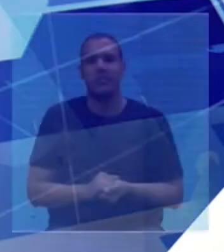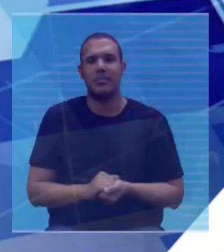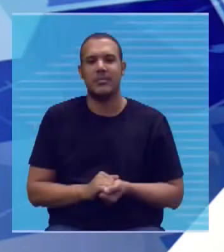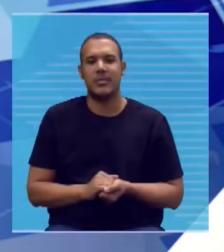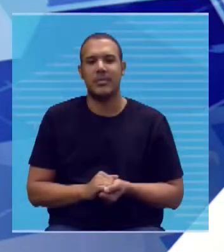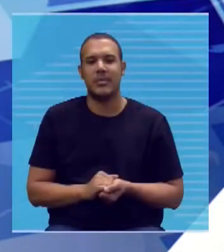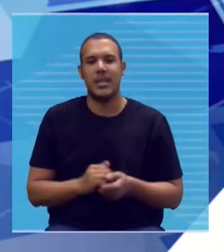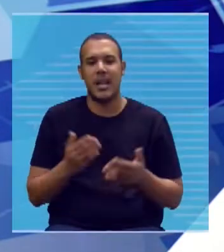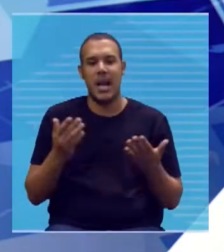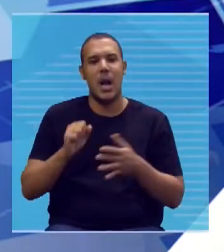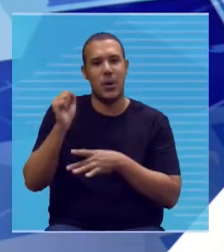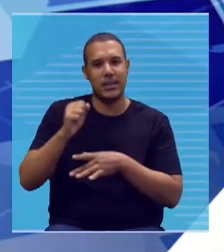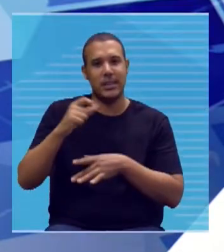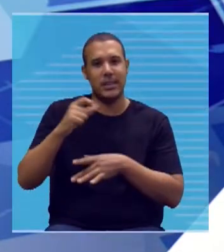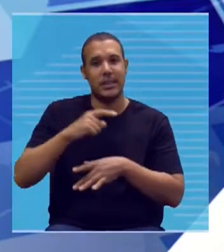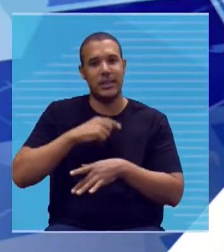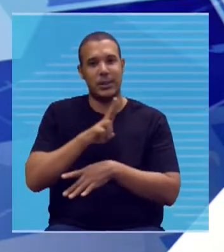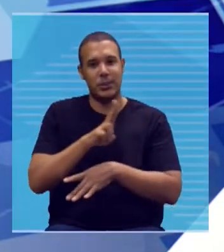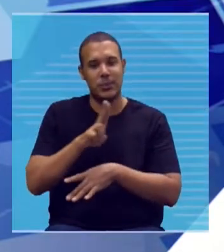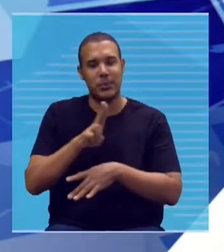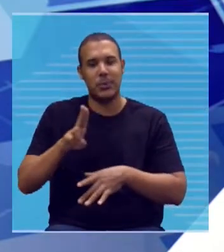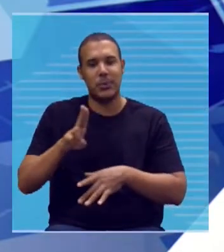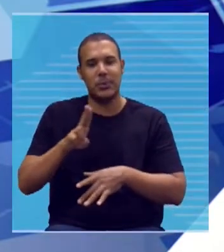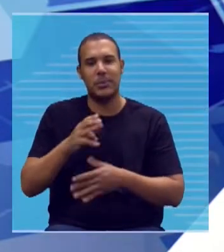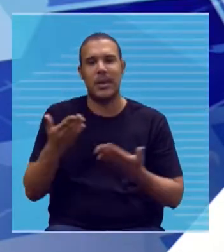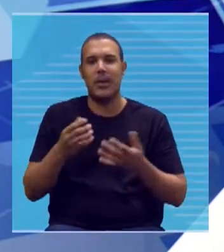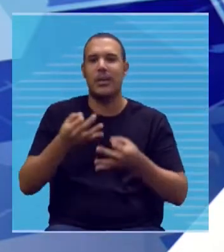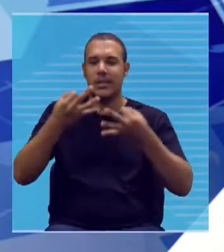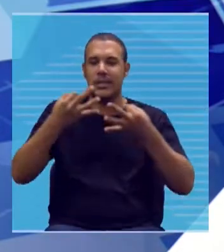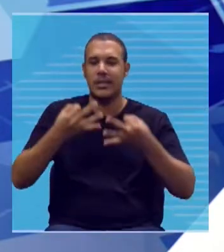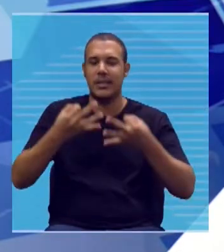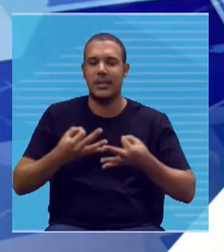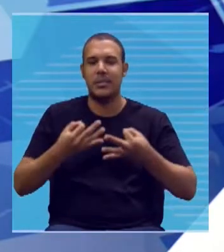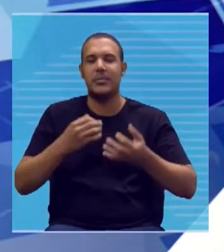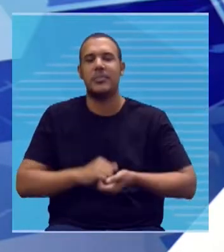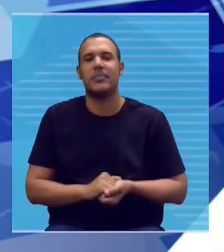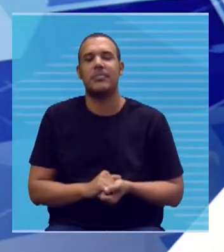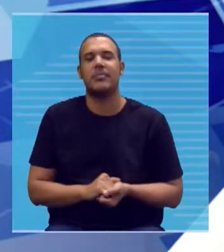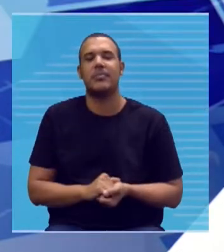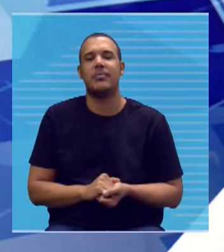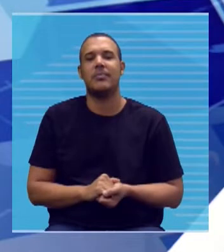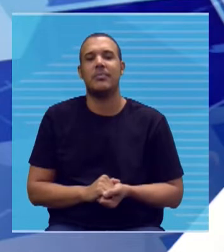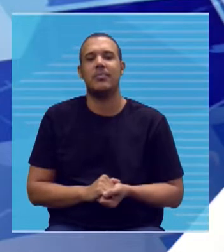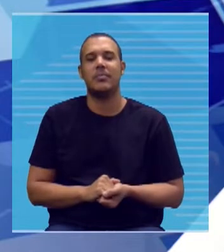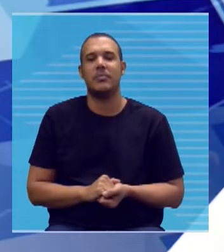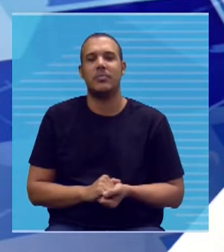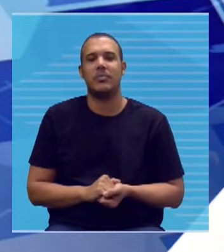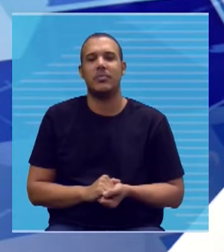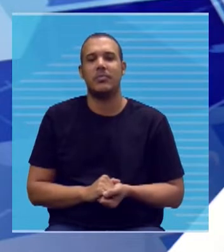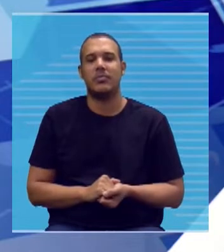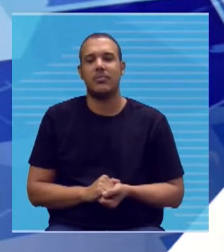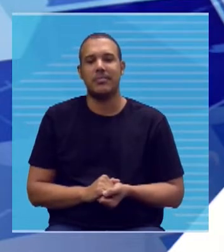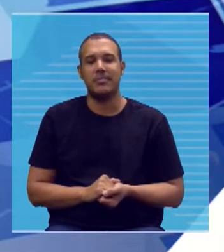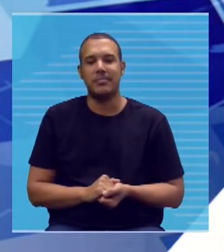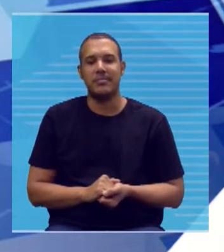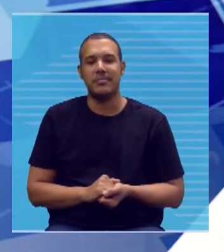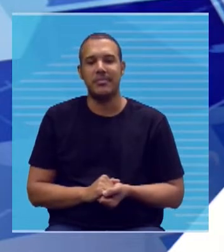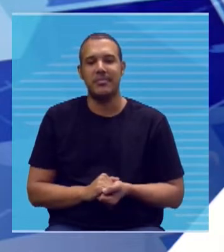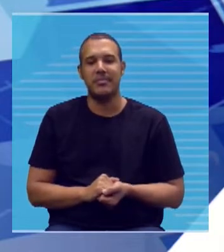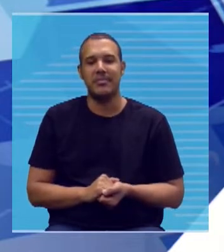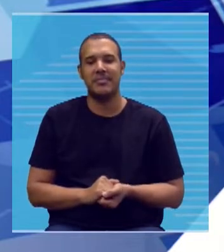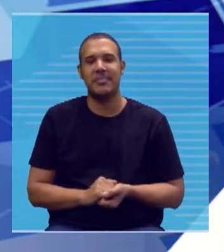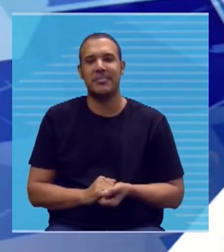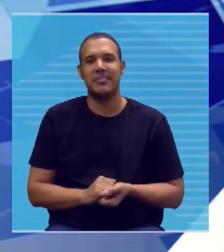aí ó pronto aí ó bonitinho aqui ó e a paz foi que eu fiz para esse